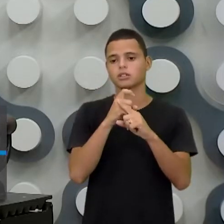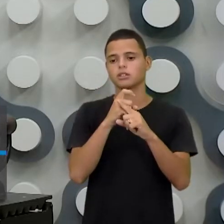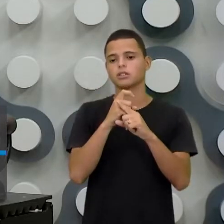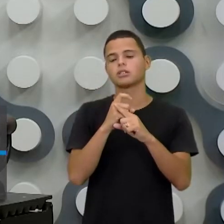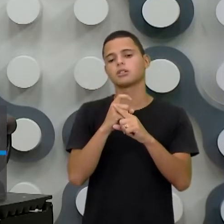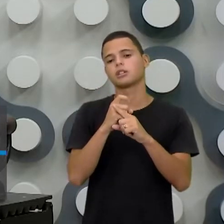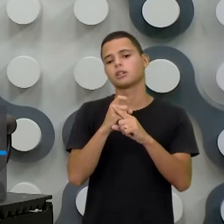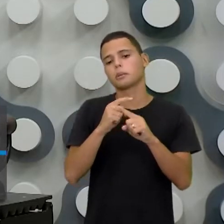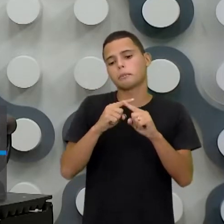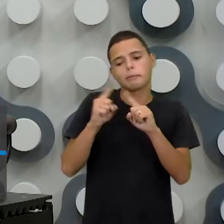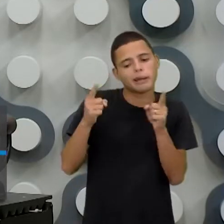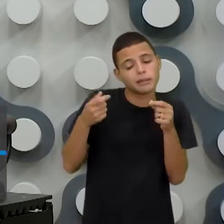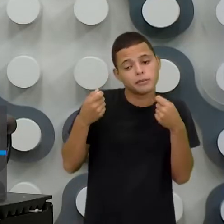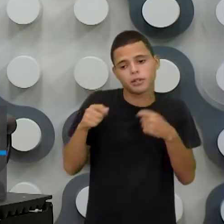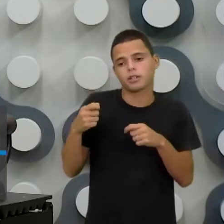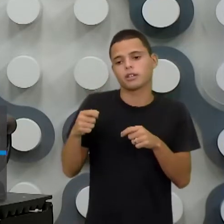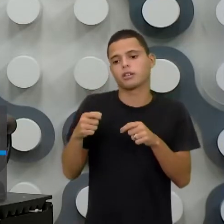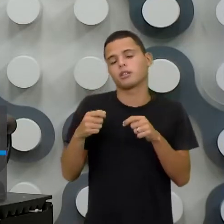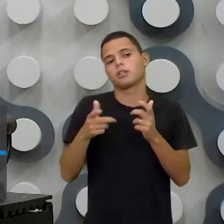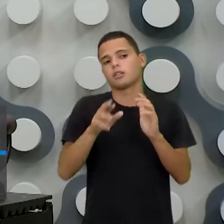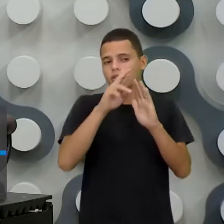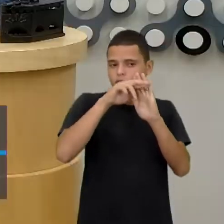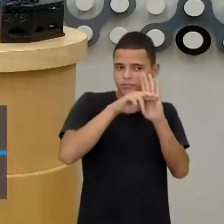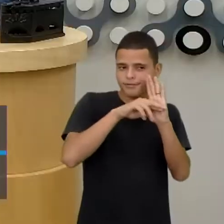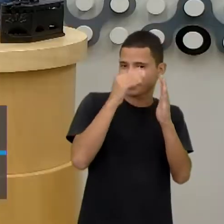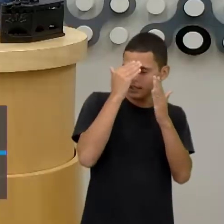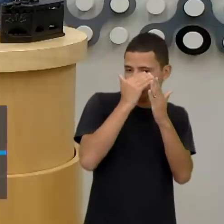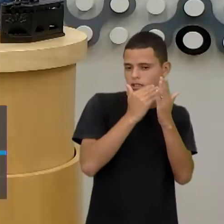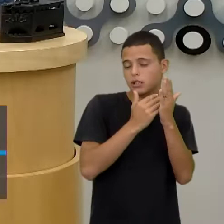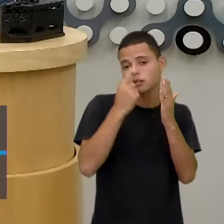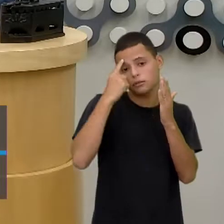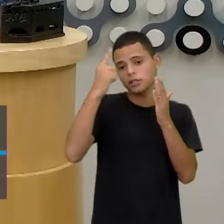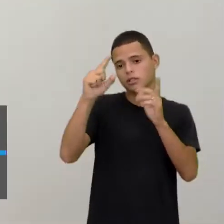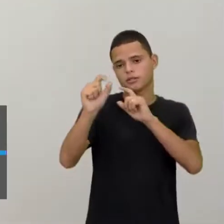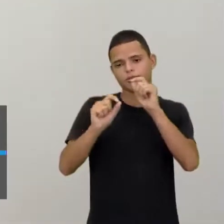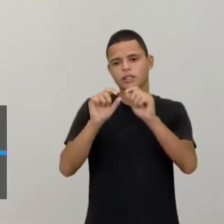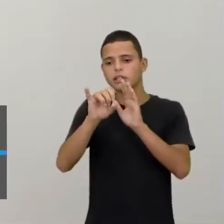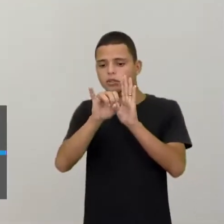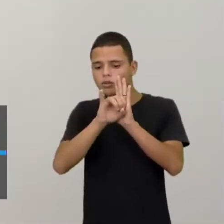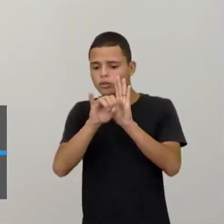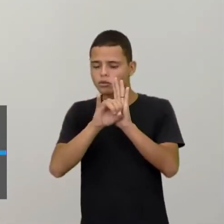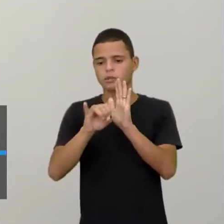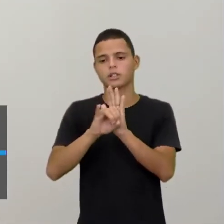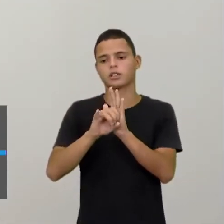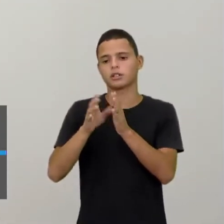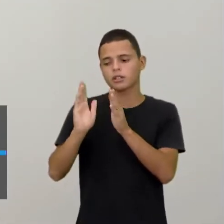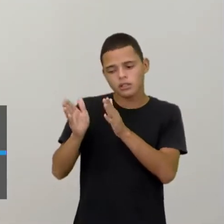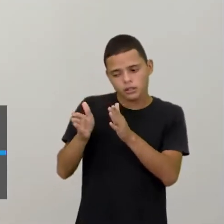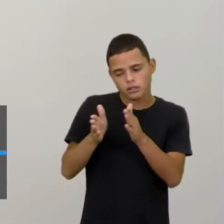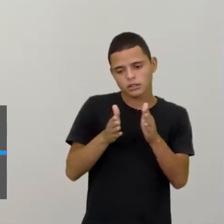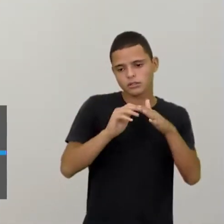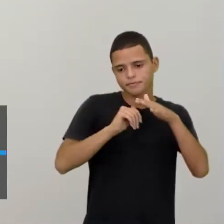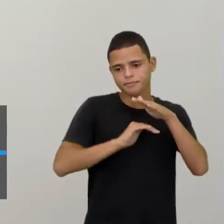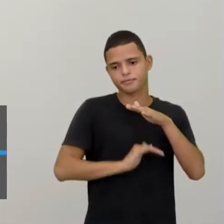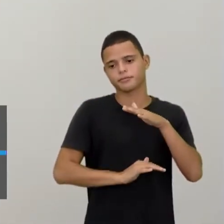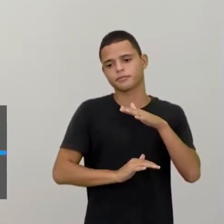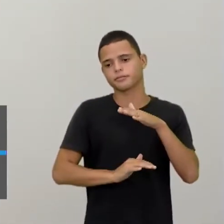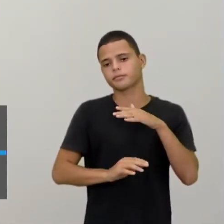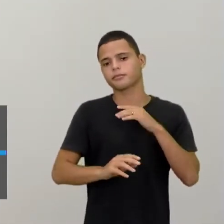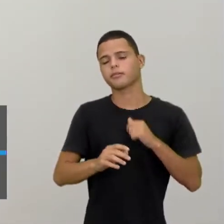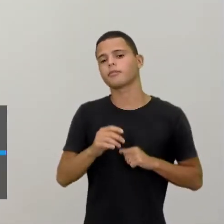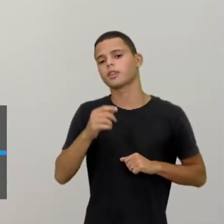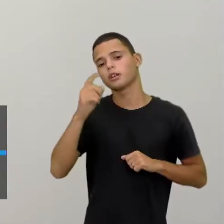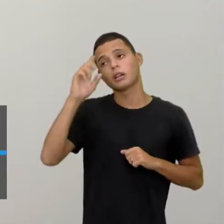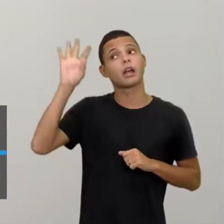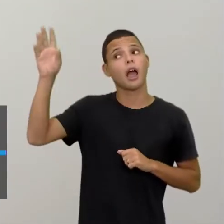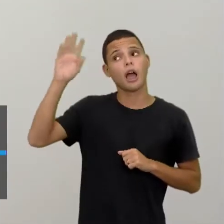um padrão pensando principalmente em documentos, certo, Jana? Certo. E até agora, lendo assim essa questão, né, do imaginário de uma língua